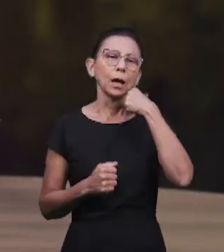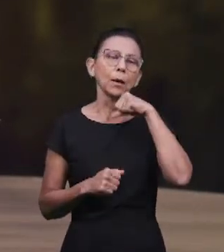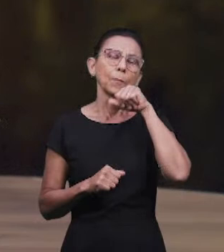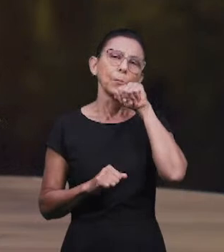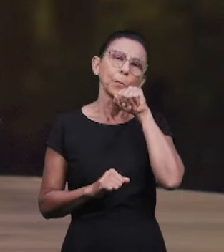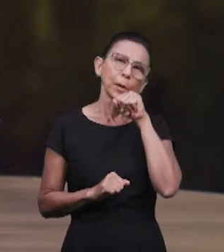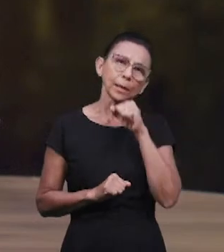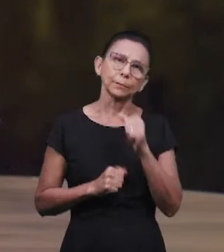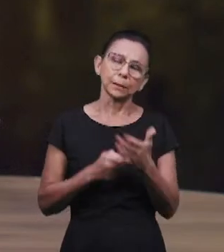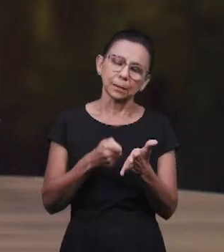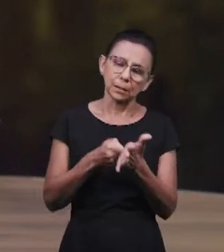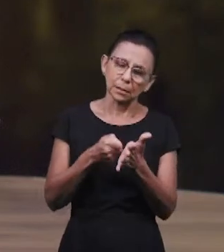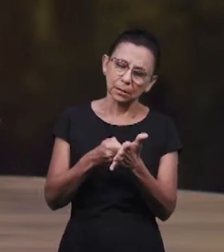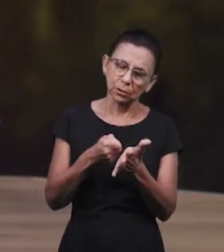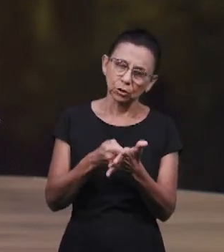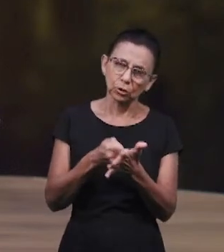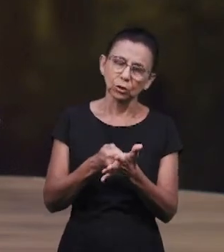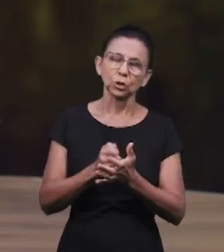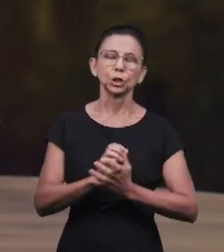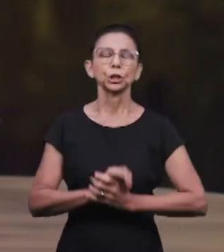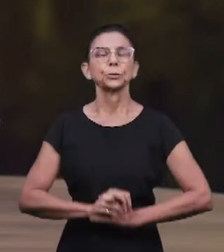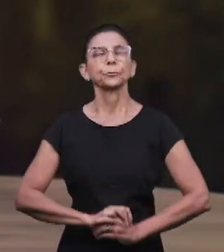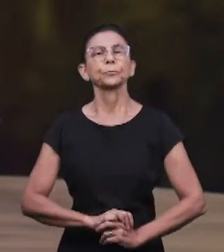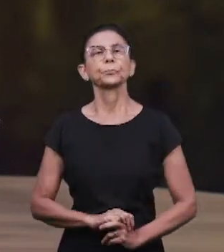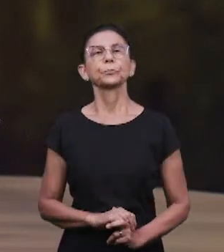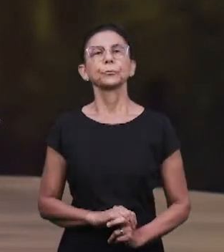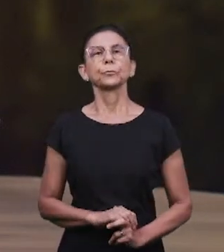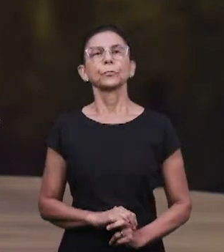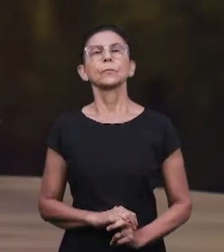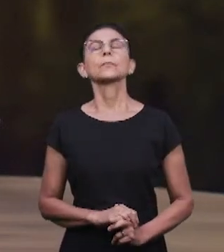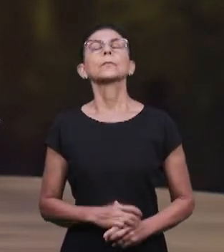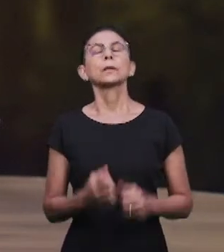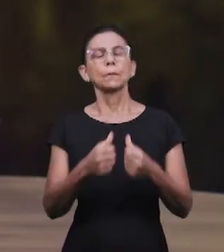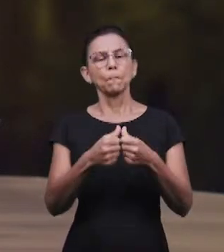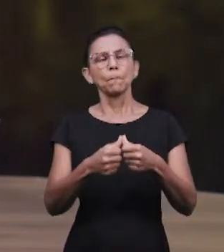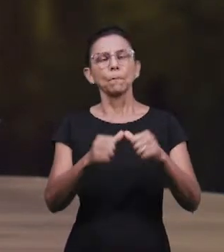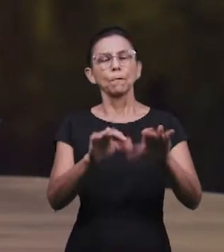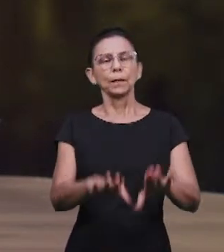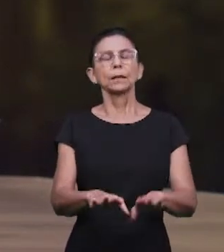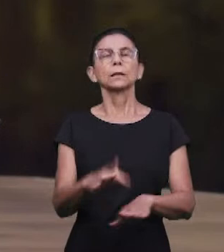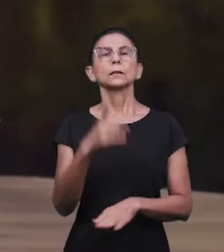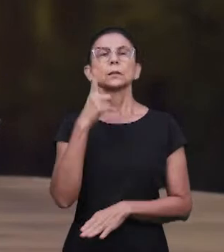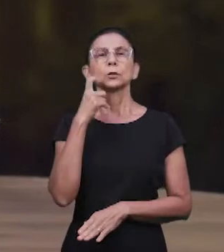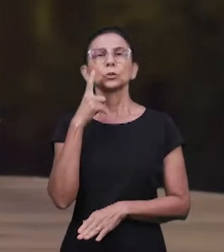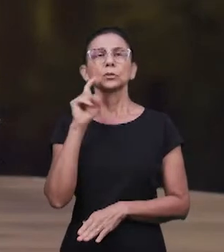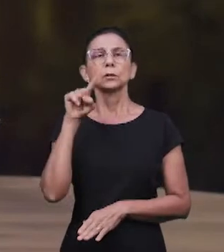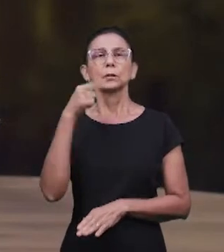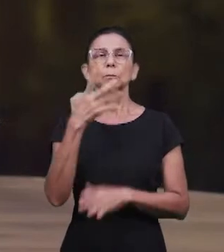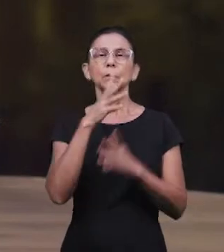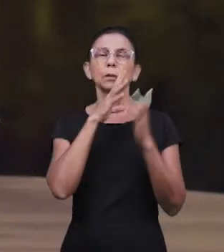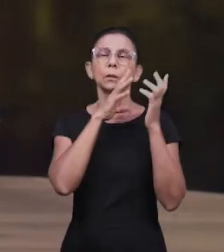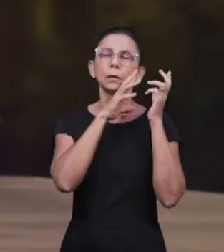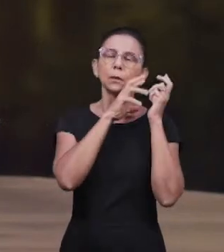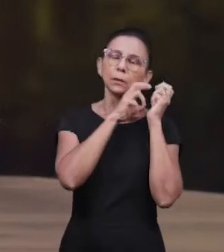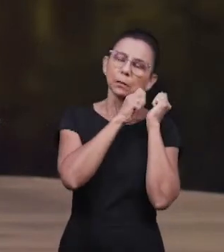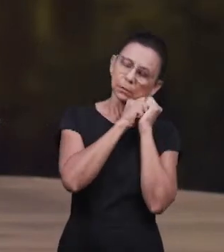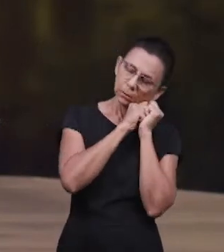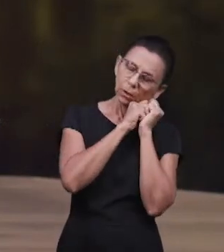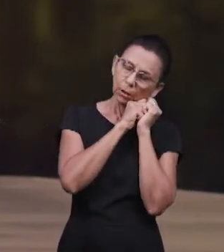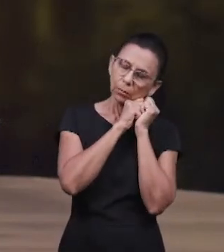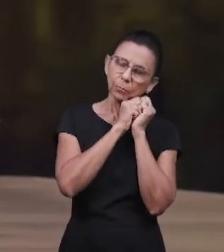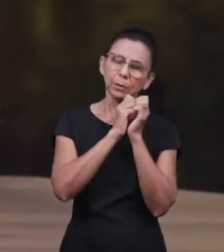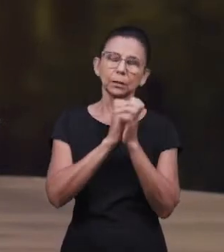mãe é diária, mas ela vai ficar e às vezes chora e até